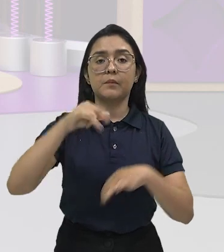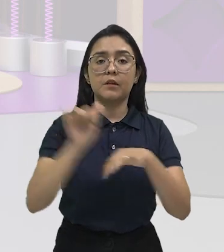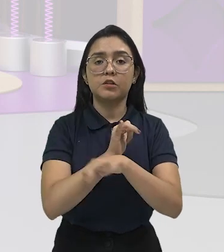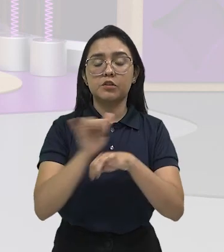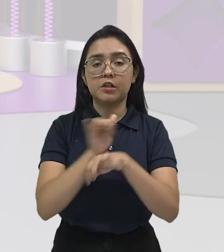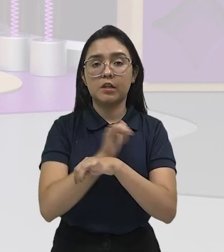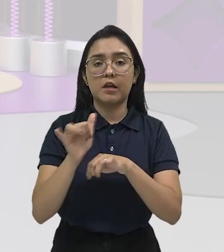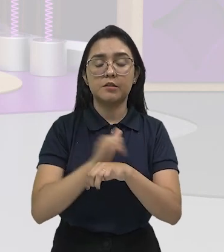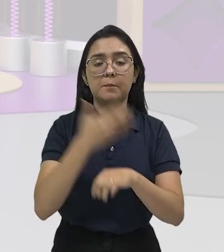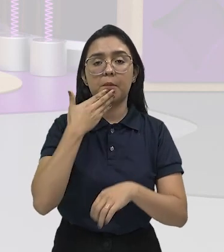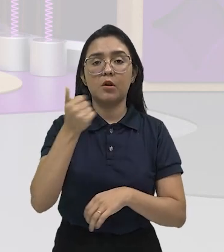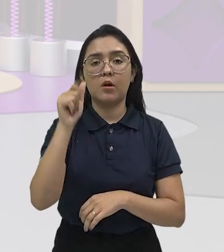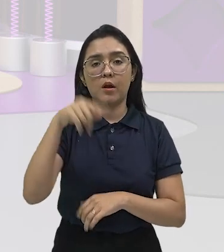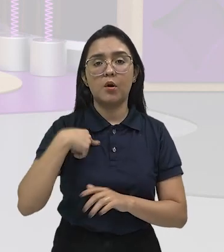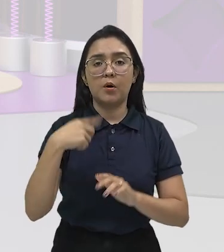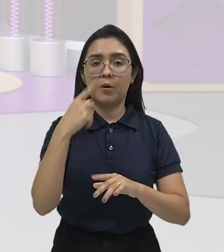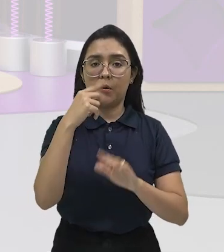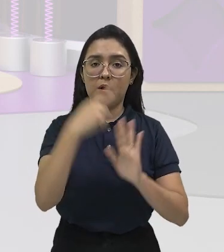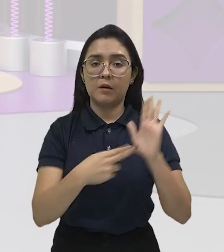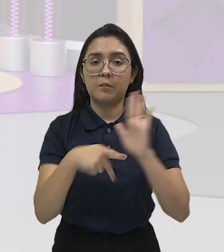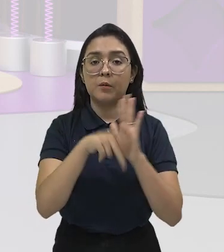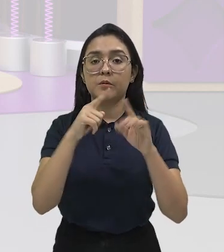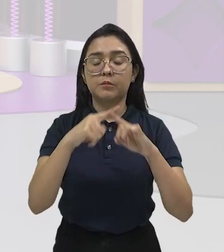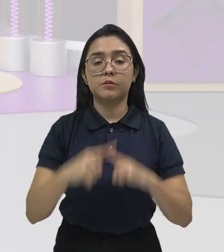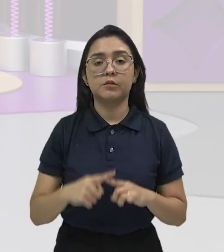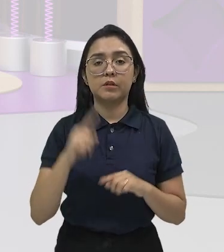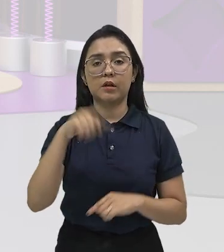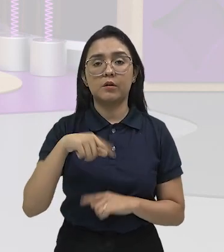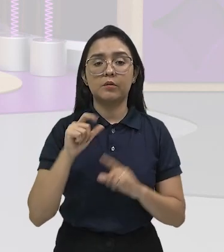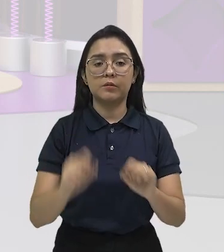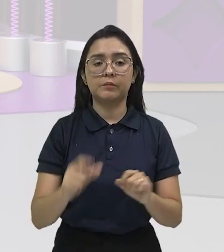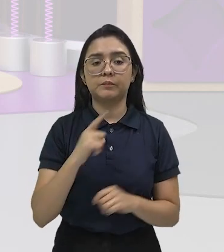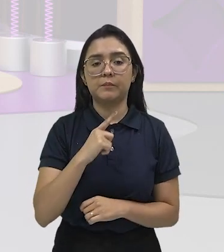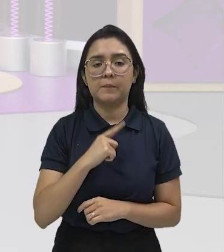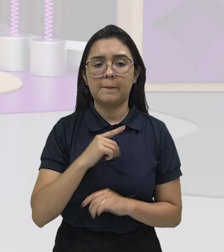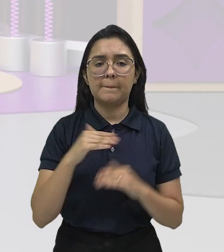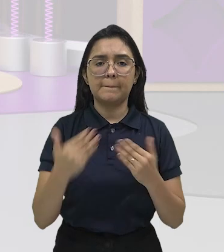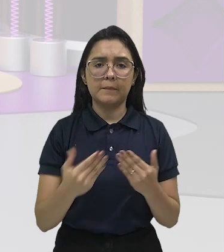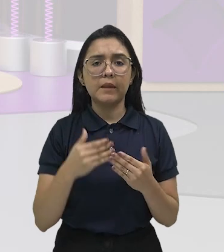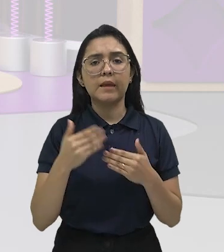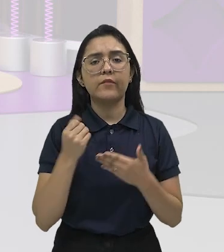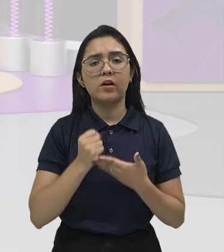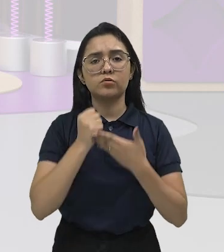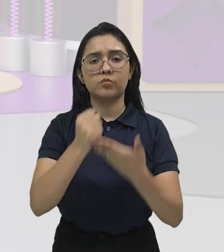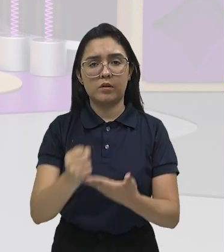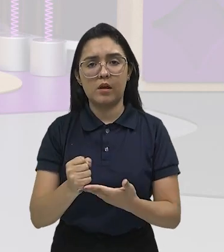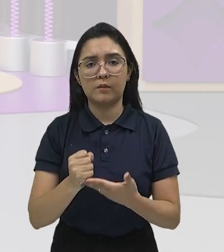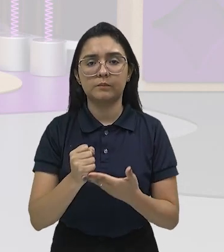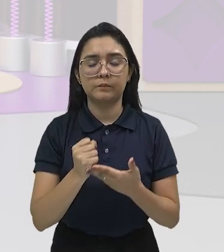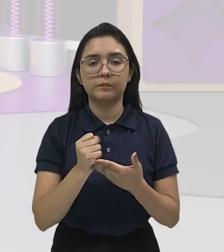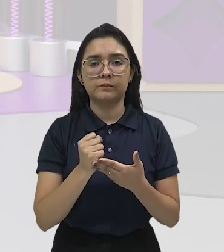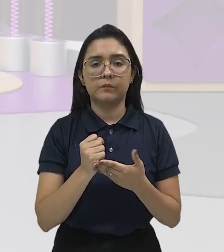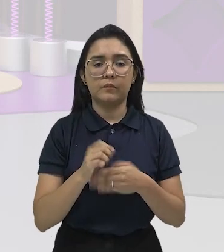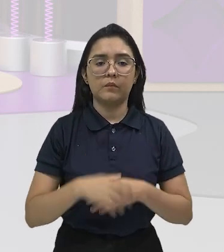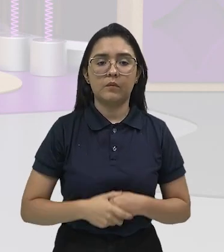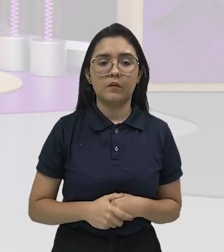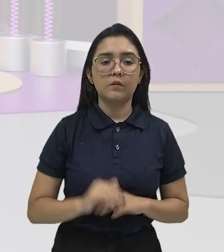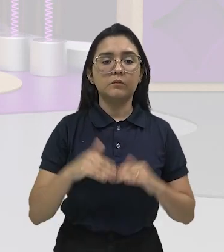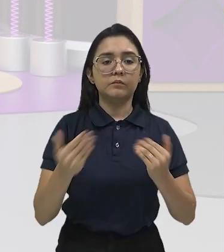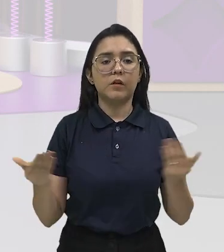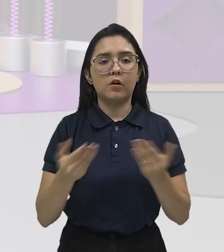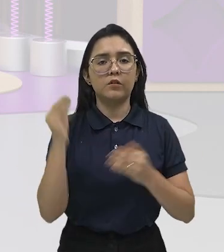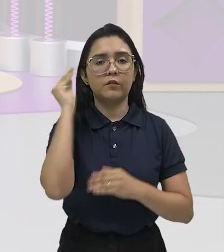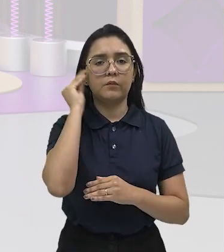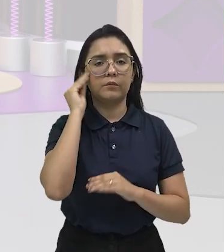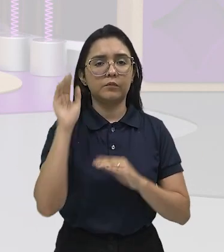ferramenta utilizada é o princípio multiplicativo, que é o fator otimizador da adição. Vejamos o